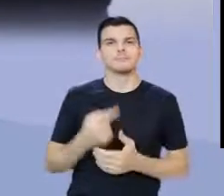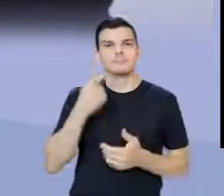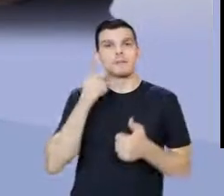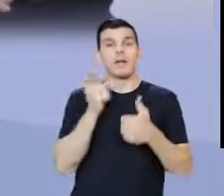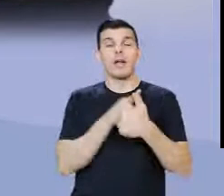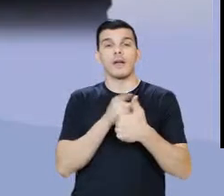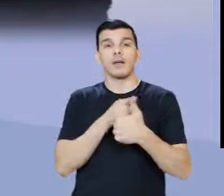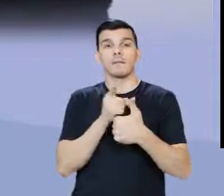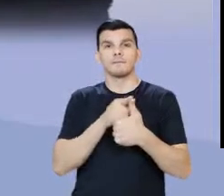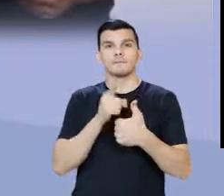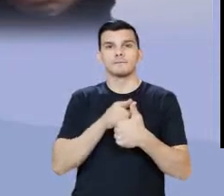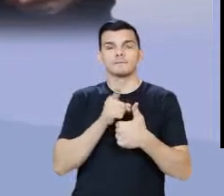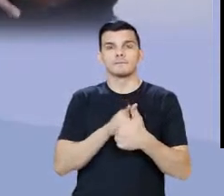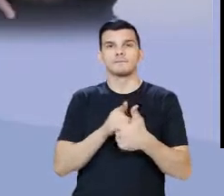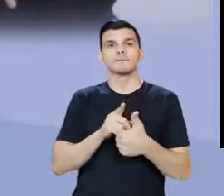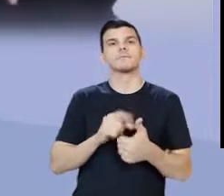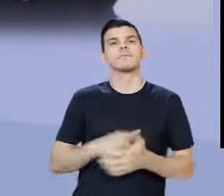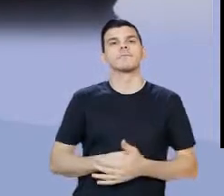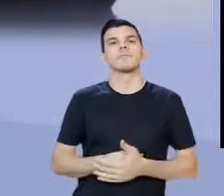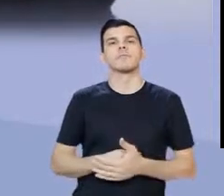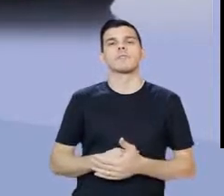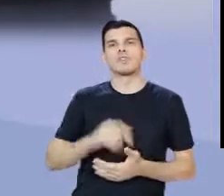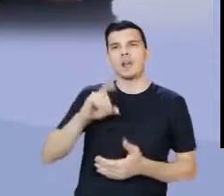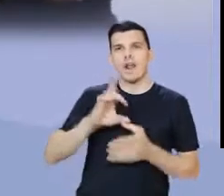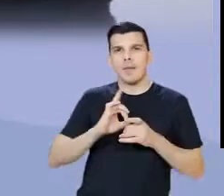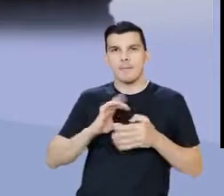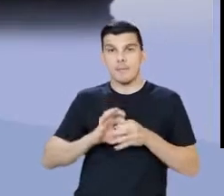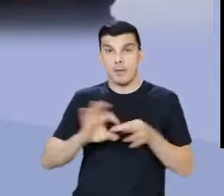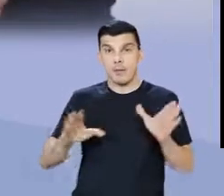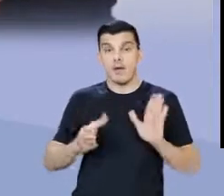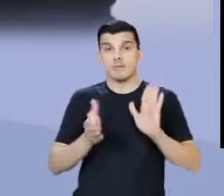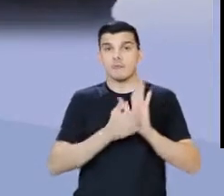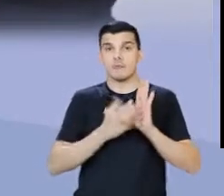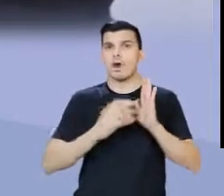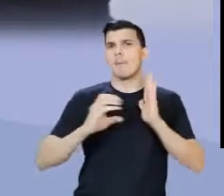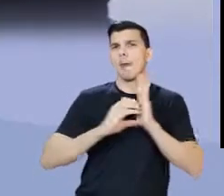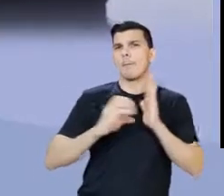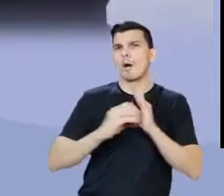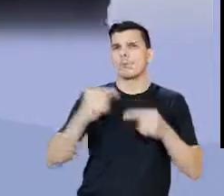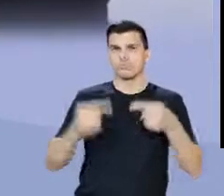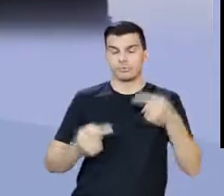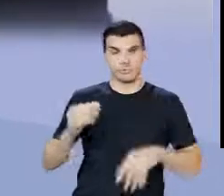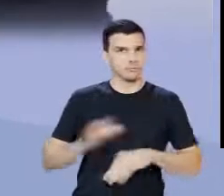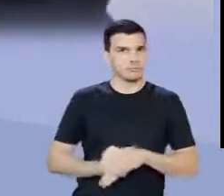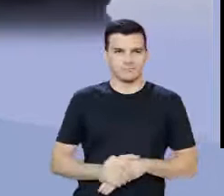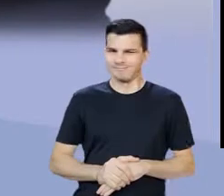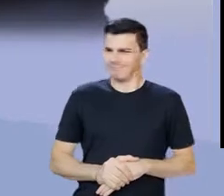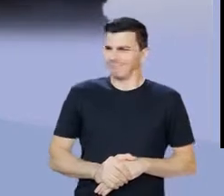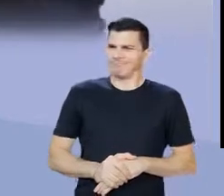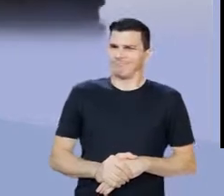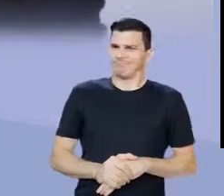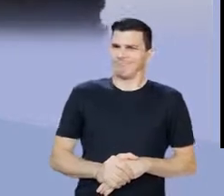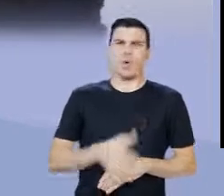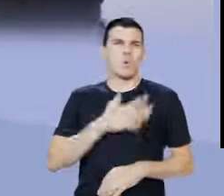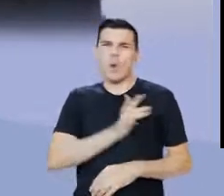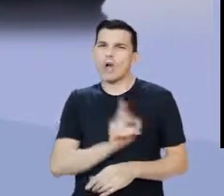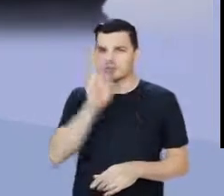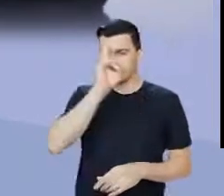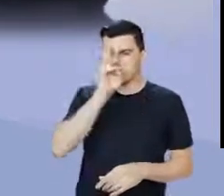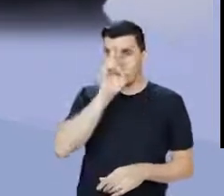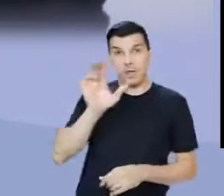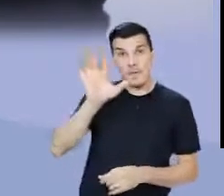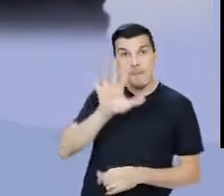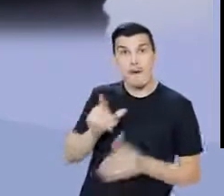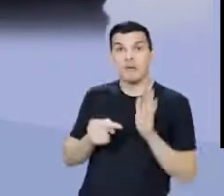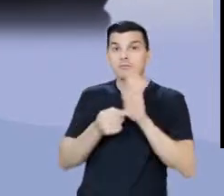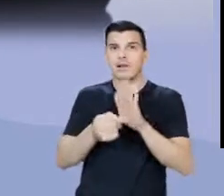quê? Acompanhe comigo, letra A. Legalidade dos partidos políticos. Meu aluno, por mais que você não saiba fazer prova, por mais que você odeie